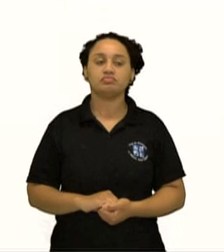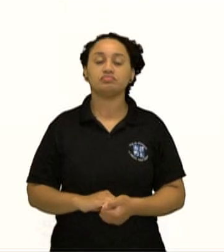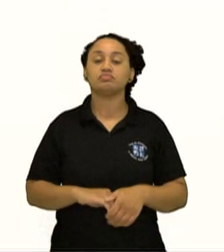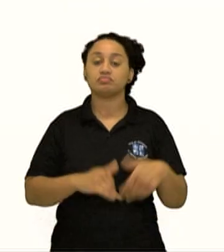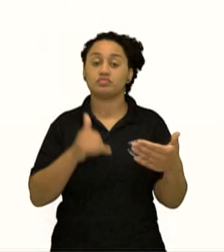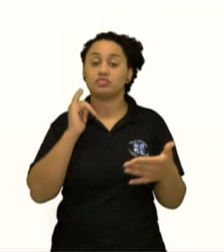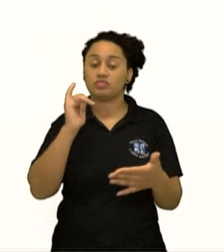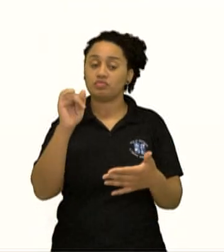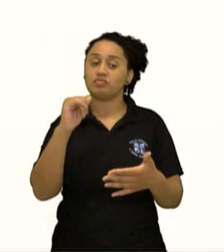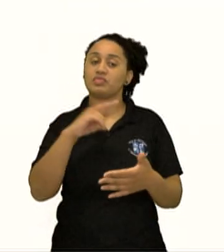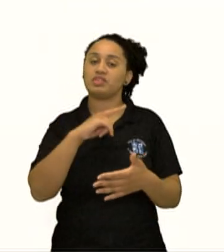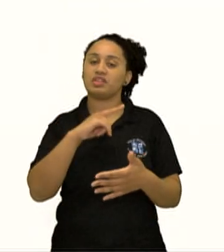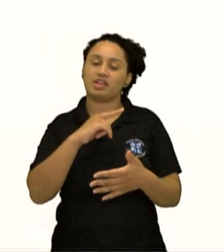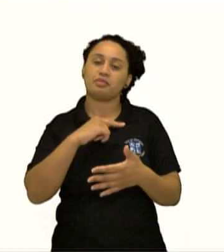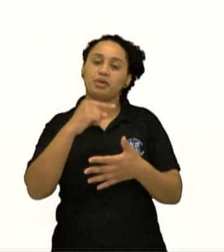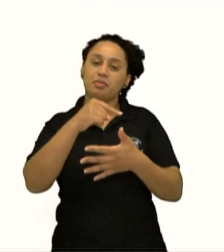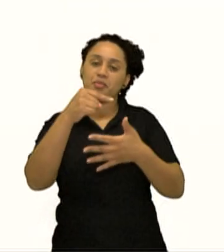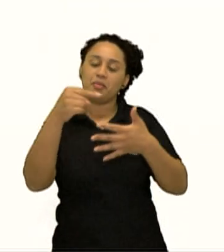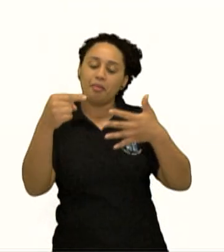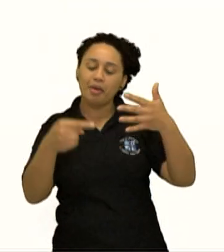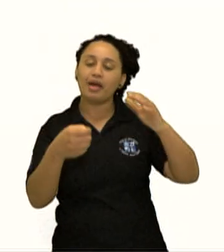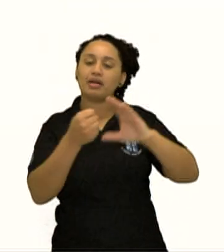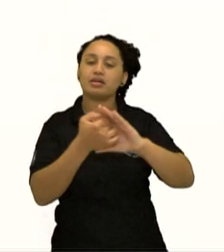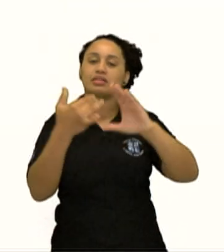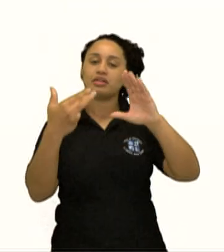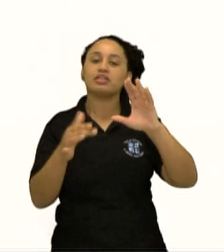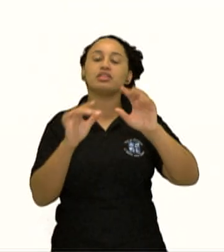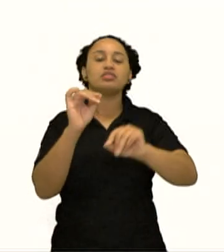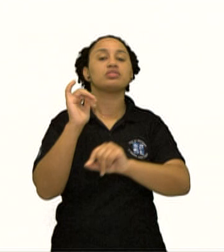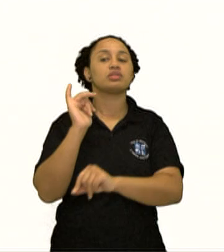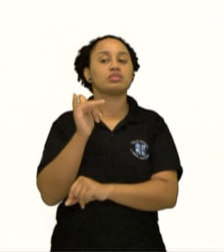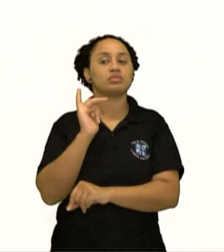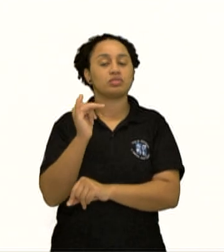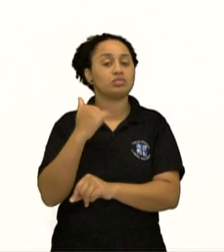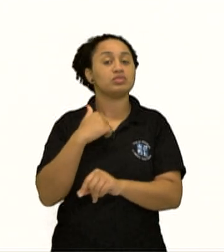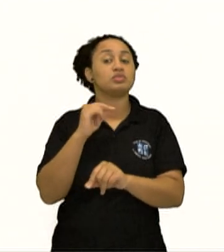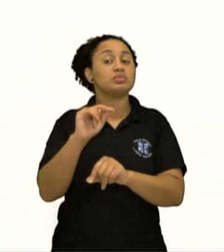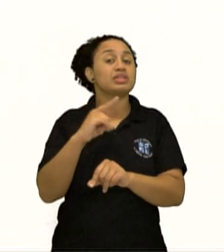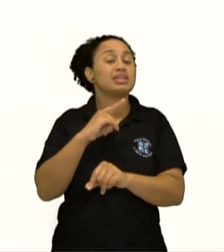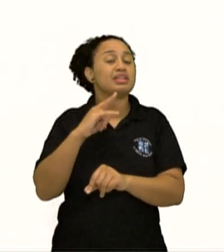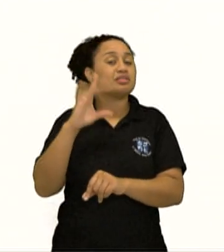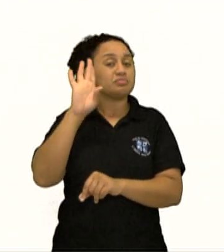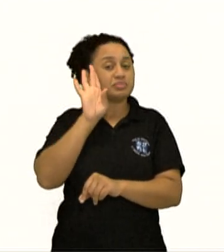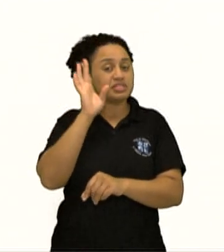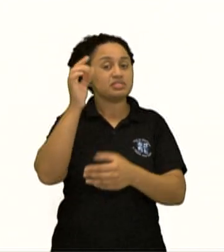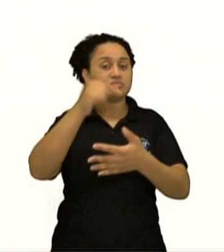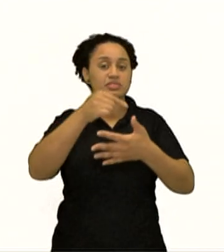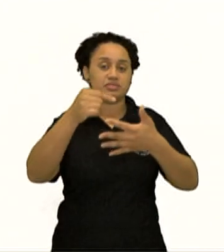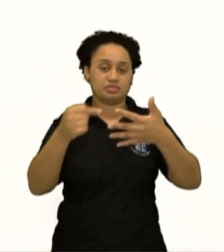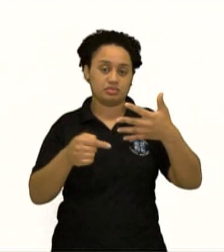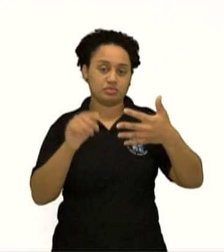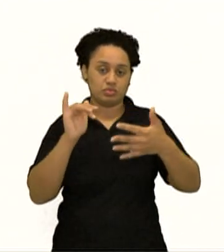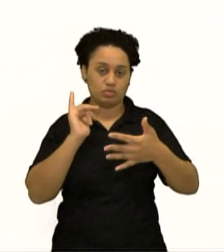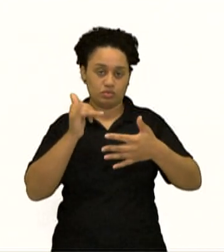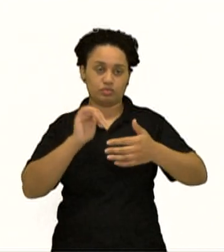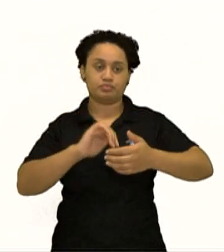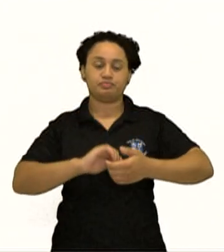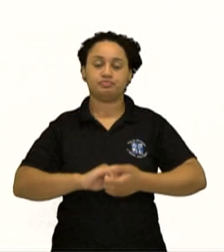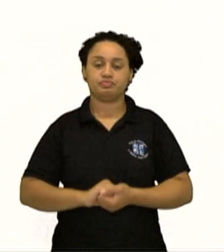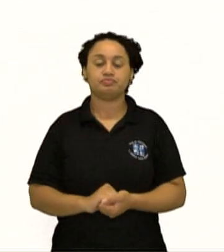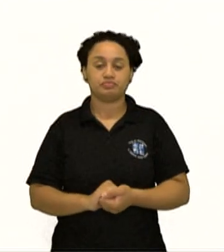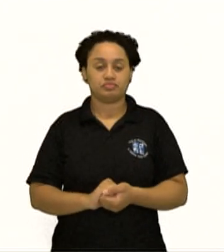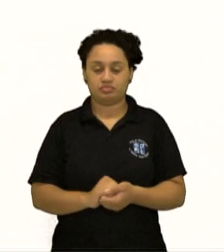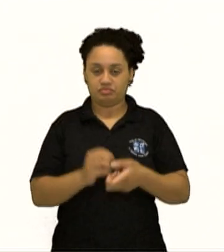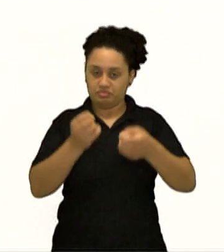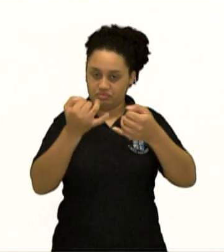Conto, constituintes ficcionais. Quais são as partes principais dentro de um conto? Vamos uma a uma